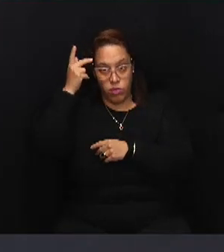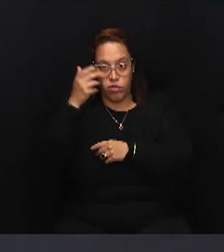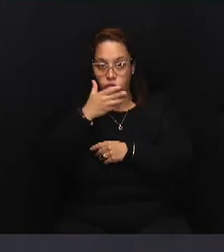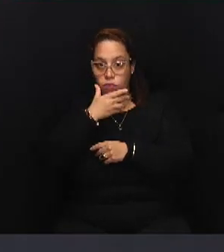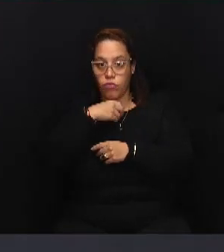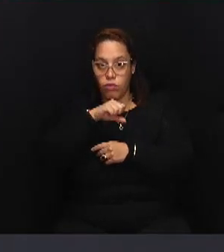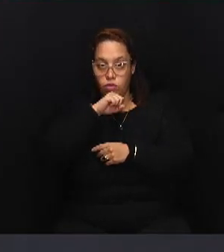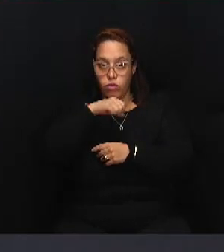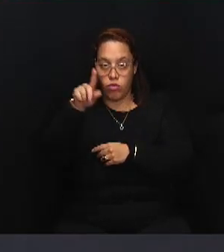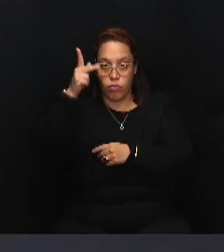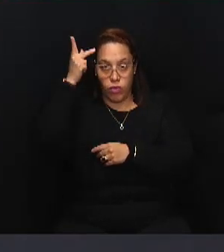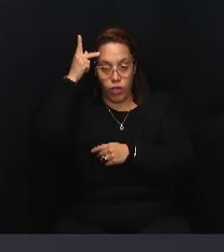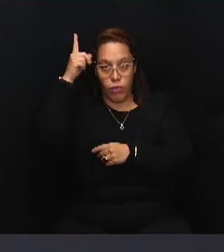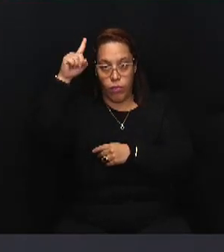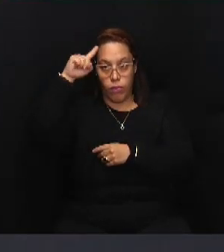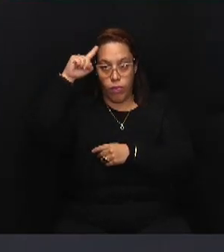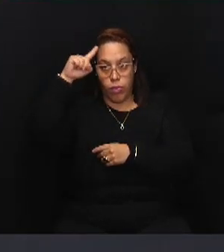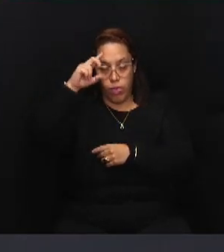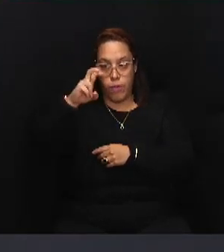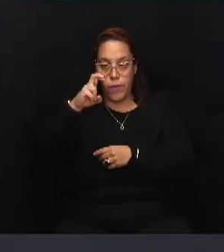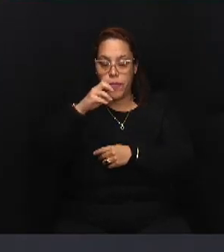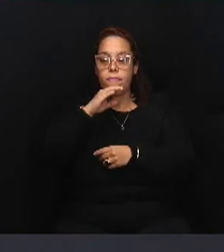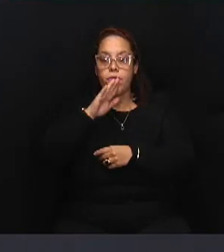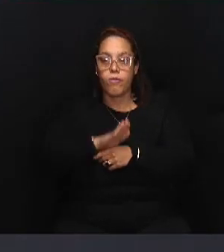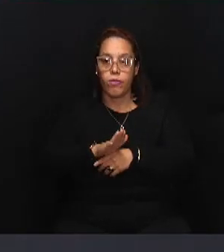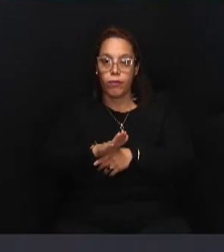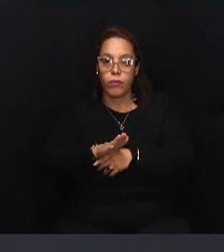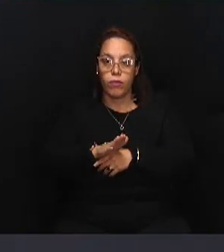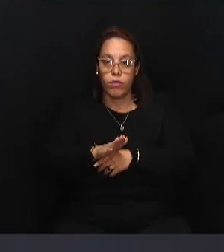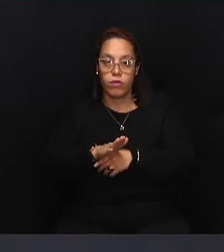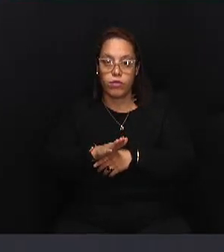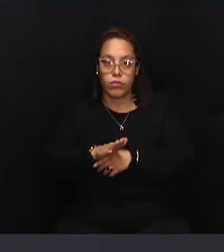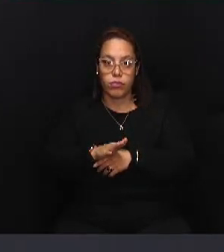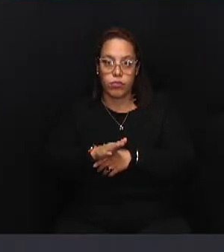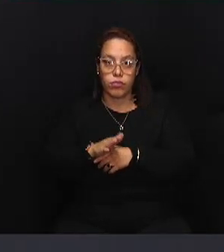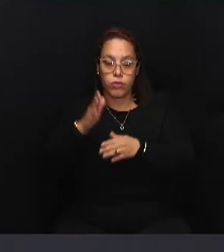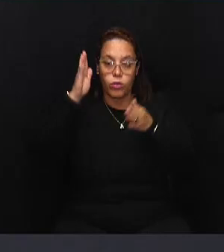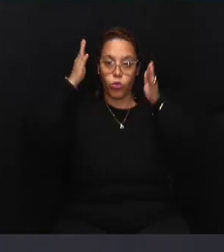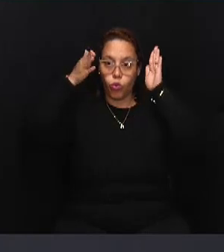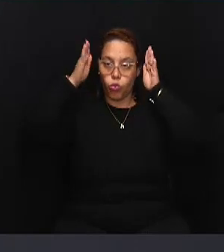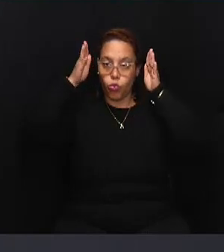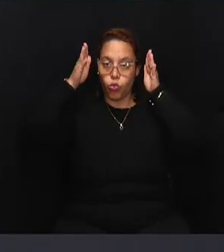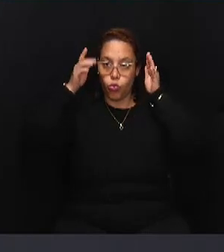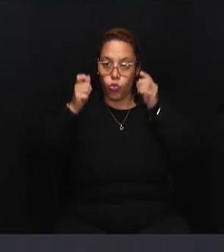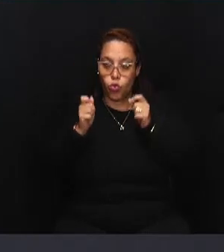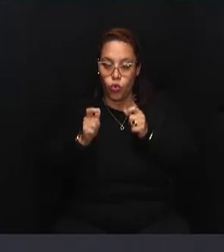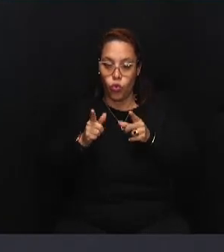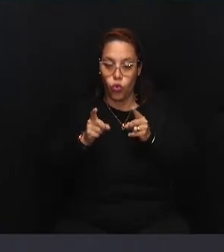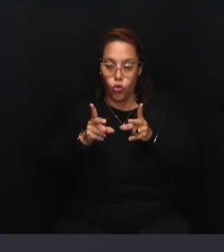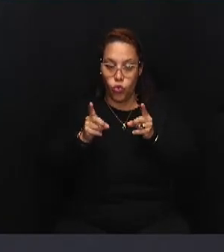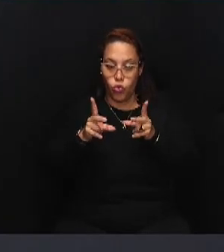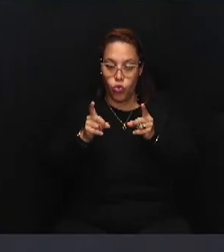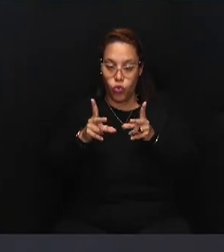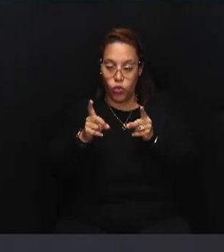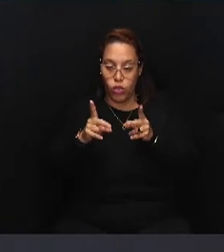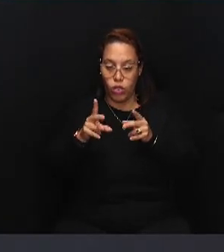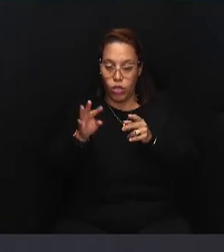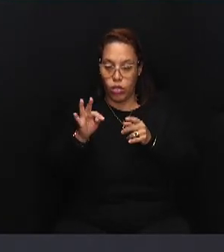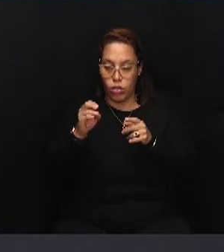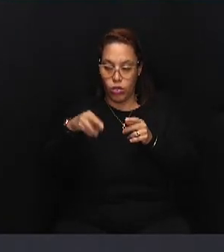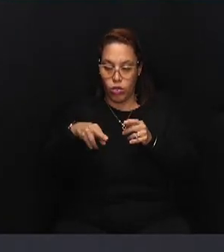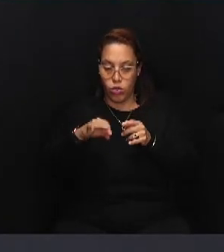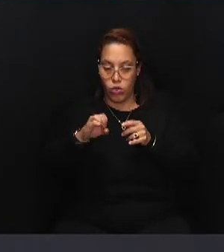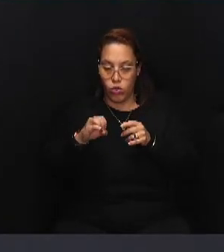ia até São Paulo, todos os dias, 5 horas da tarde, carregava o caminhão do tomate, vendia tomate lá. Durante 30 anos, educou os